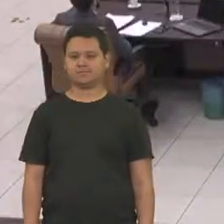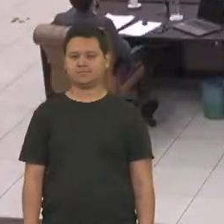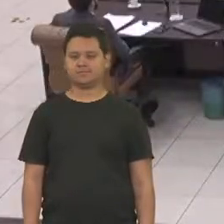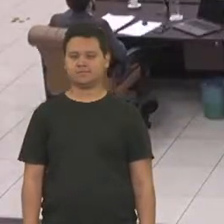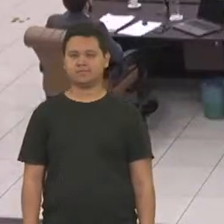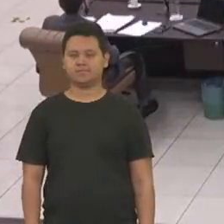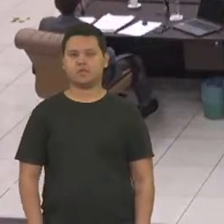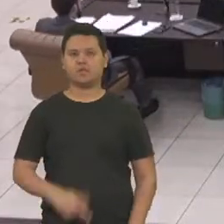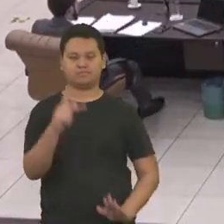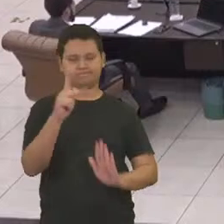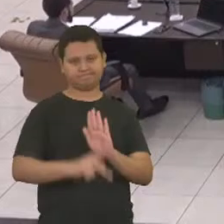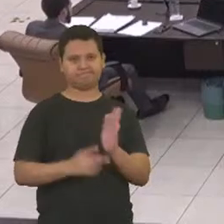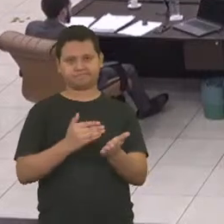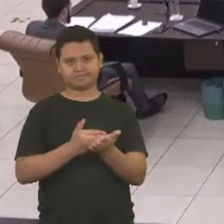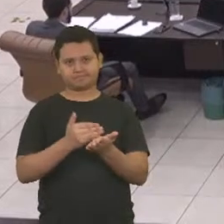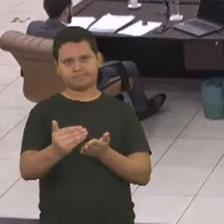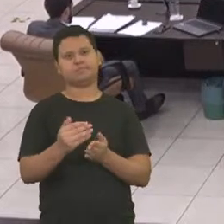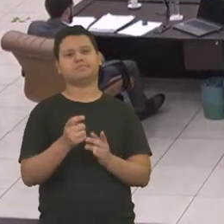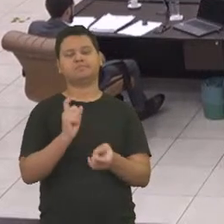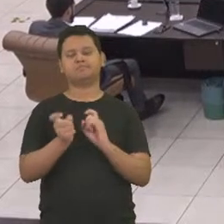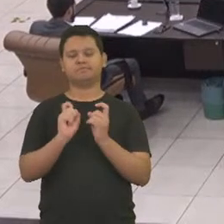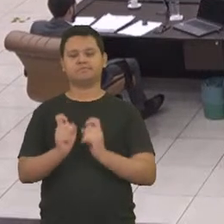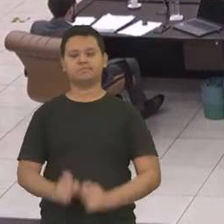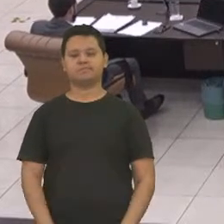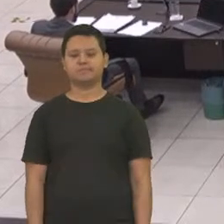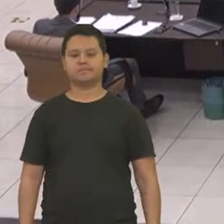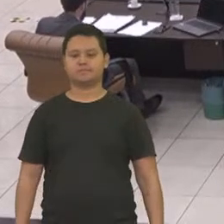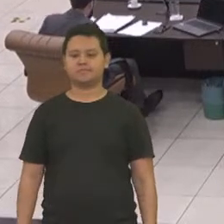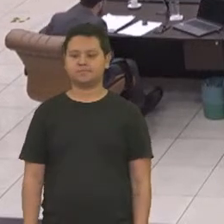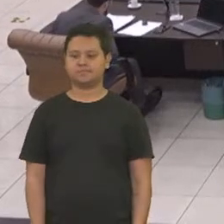O projeto continua em discussão.